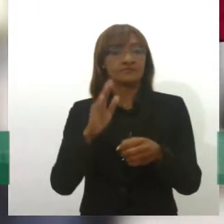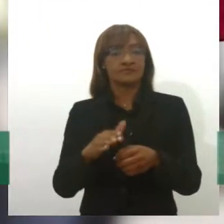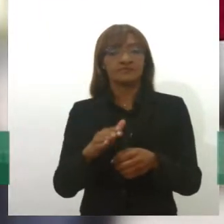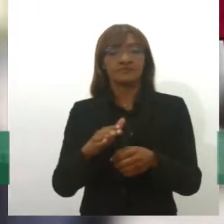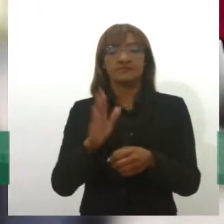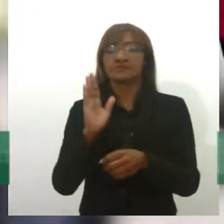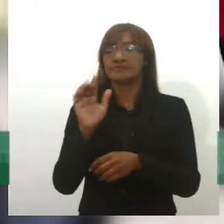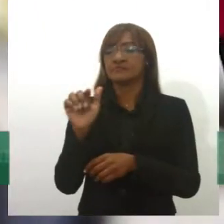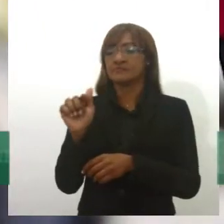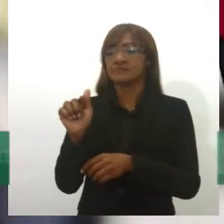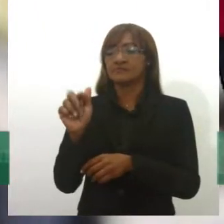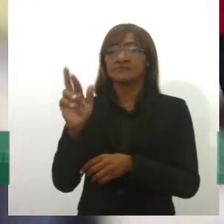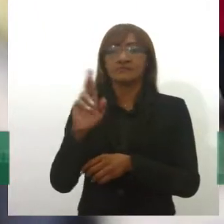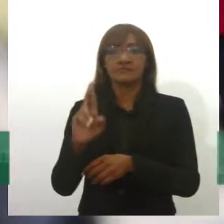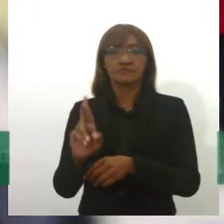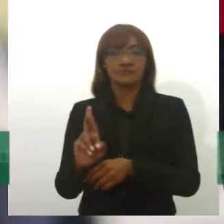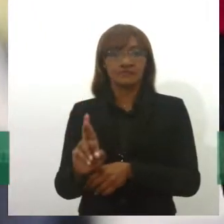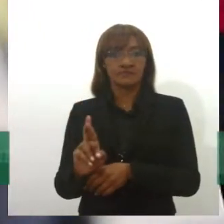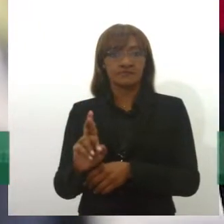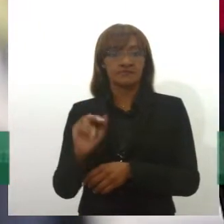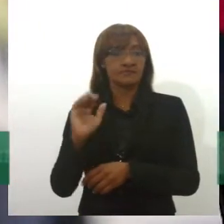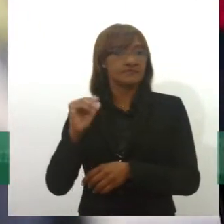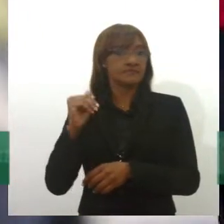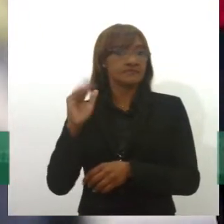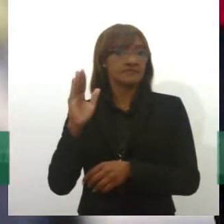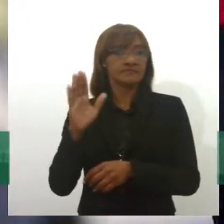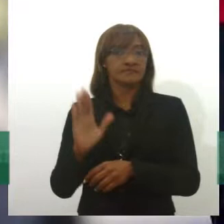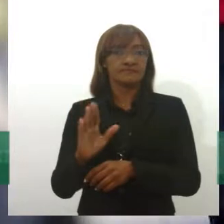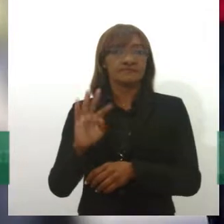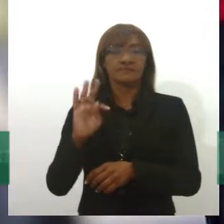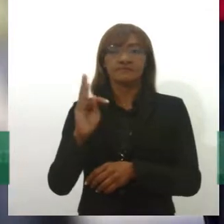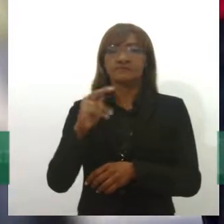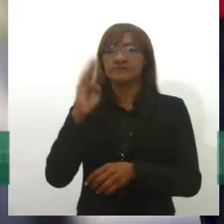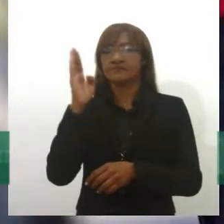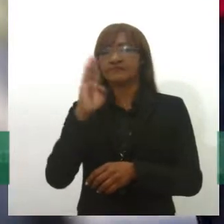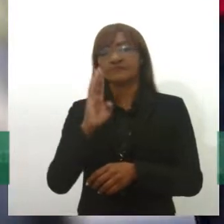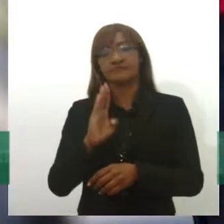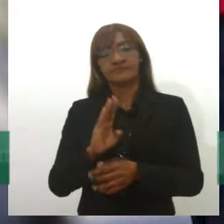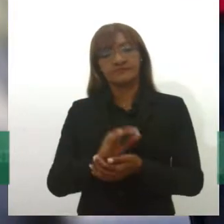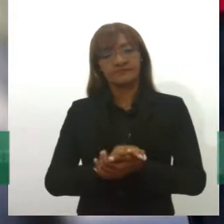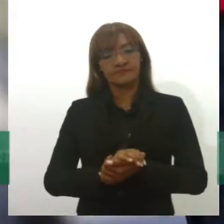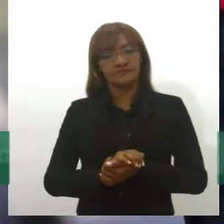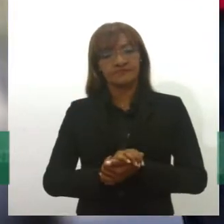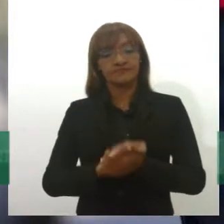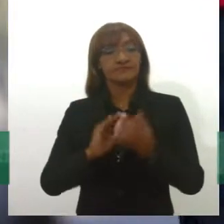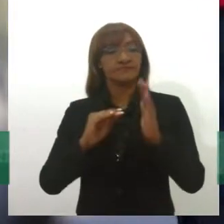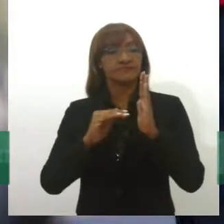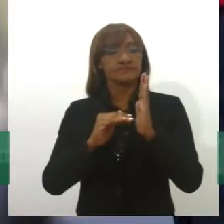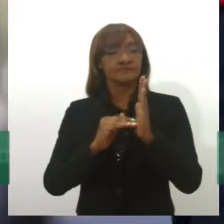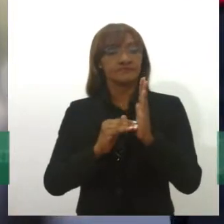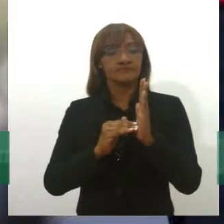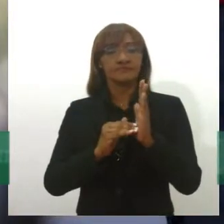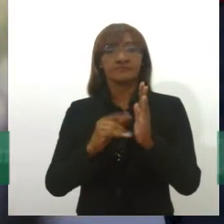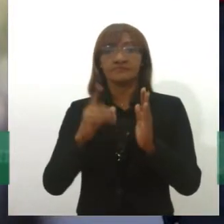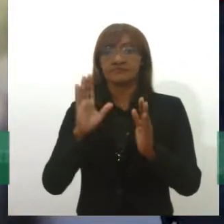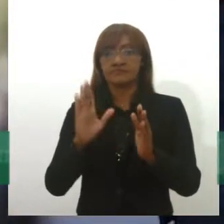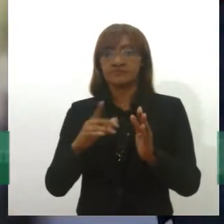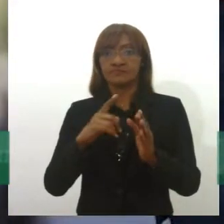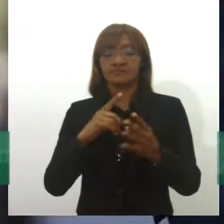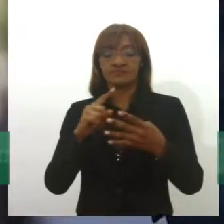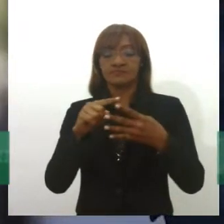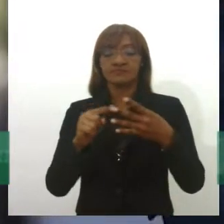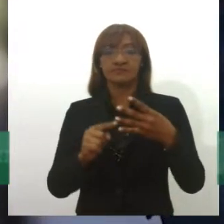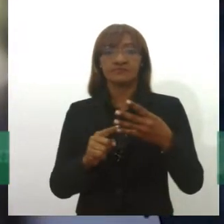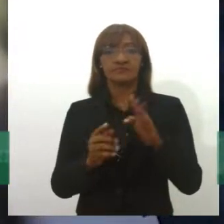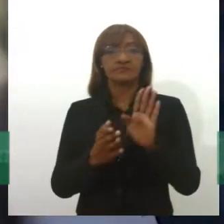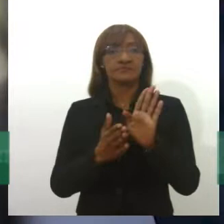casa dos R$ 7 por litro nas cidades brasileiras. No Congresso Nacional, quatro propostas foram